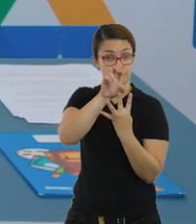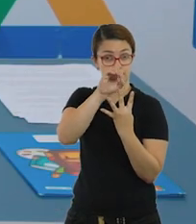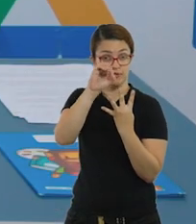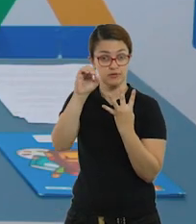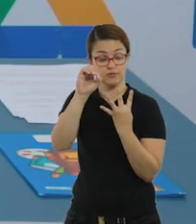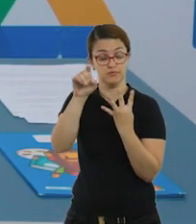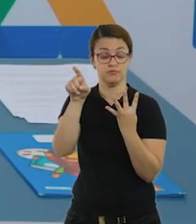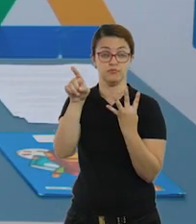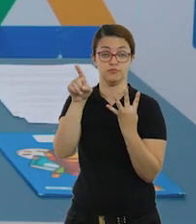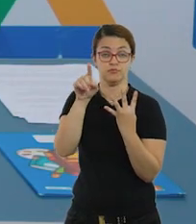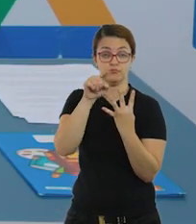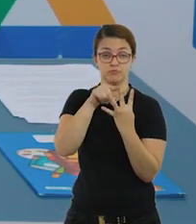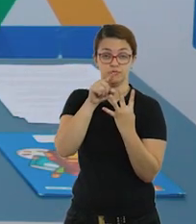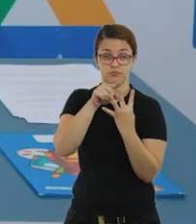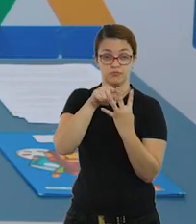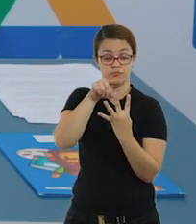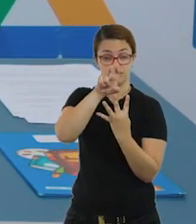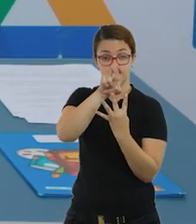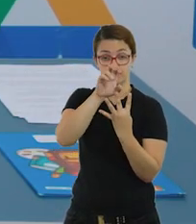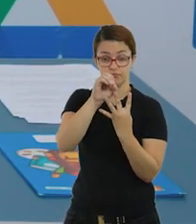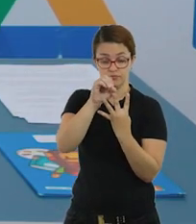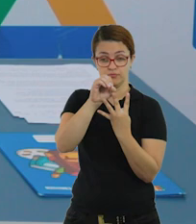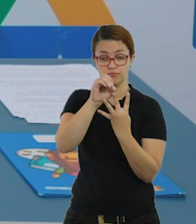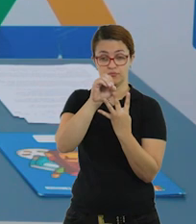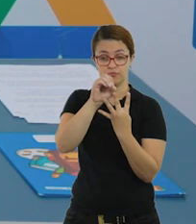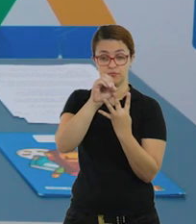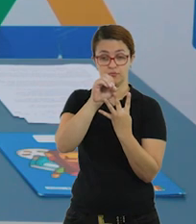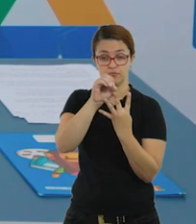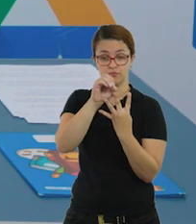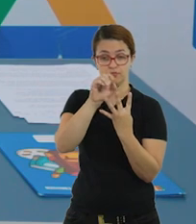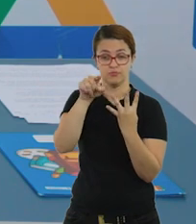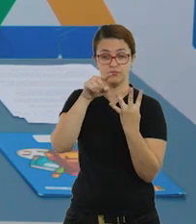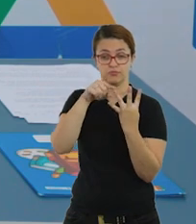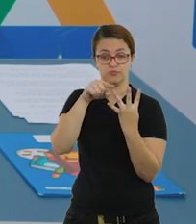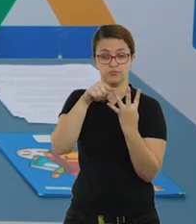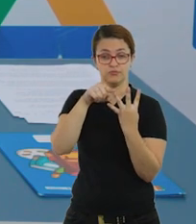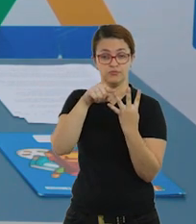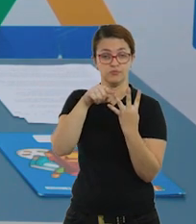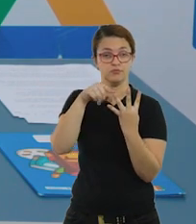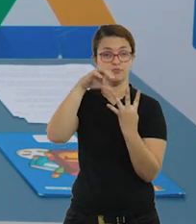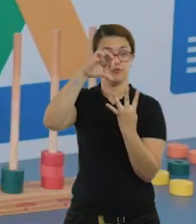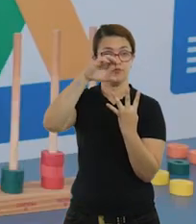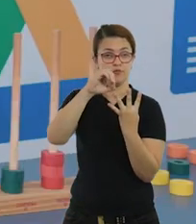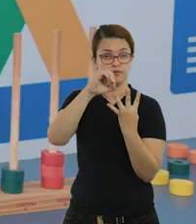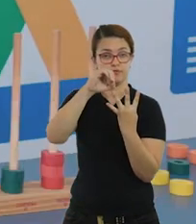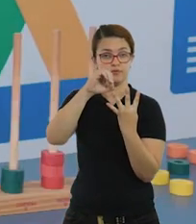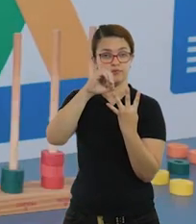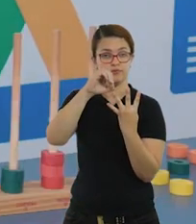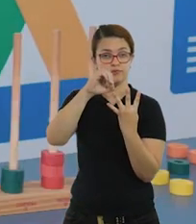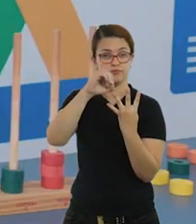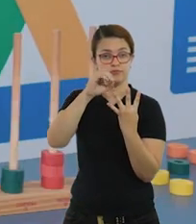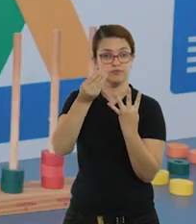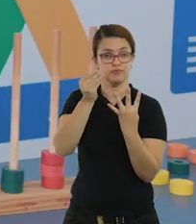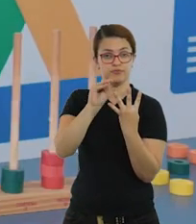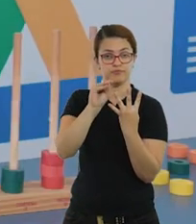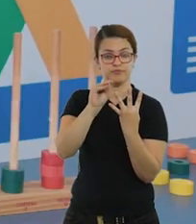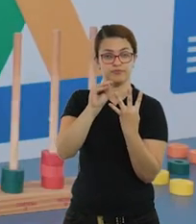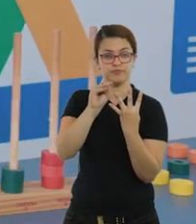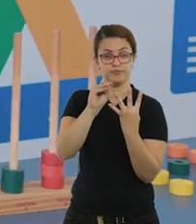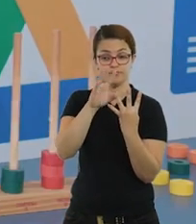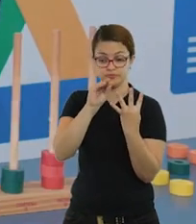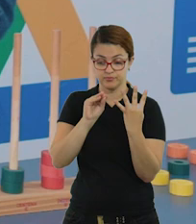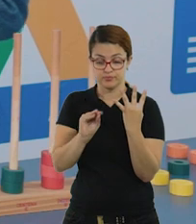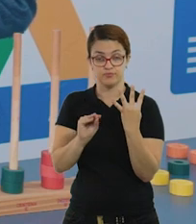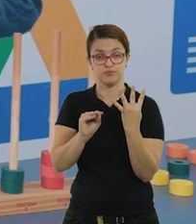é o 500. Então, eu anoto também ele lá embaixo, tá? 500. O número da dezena será o 90.